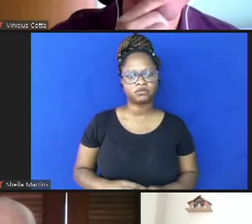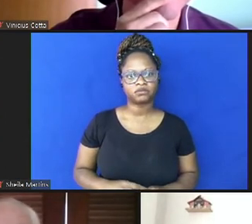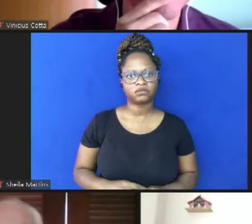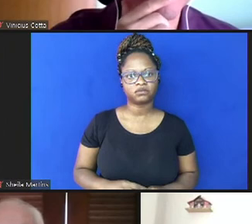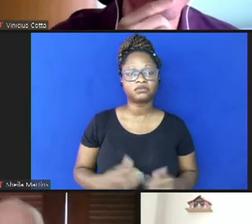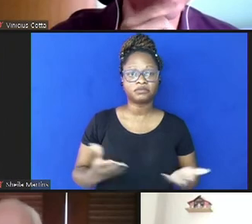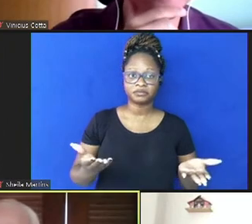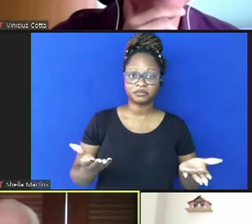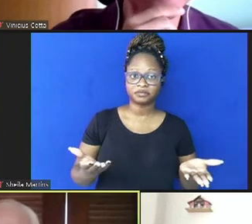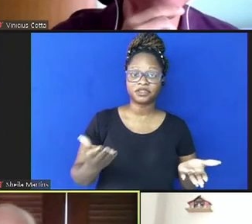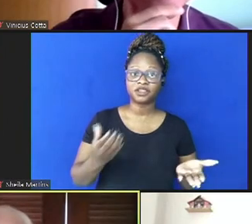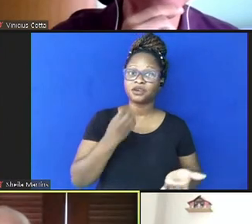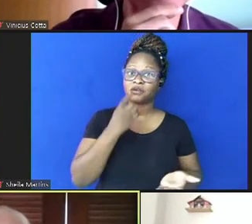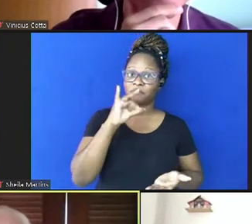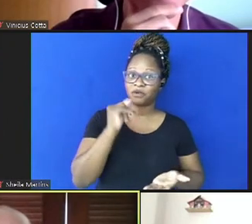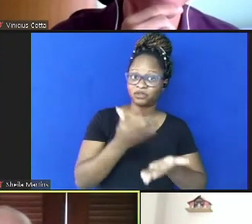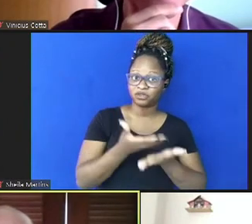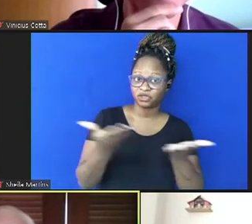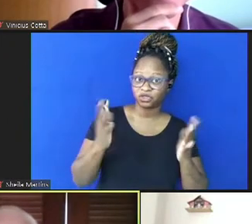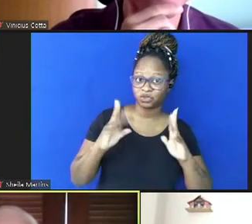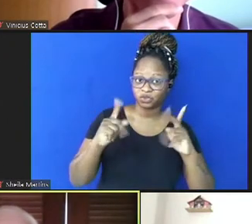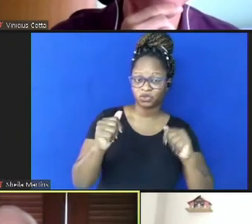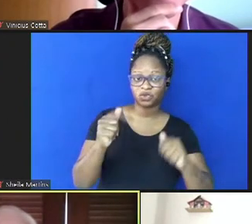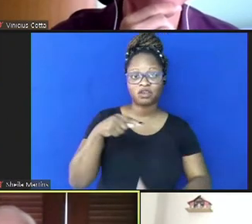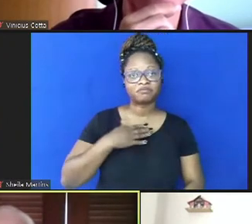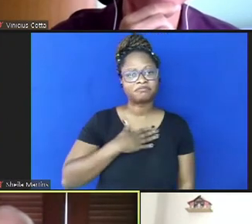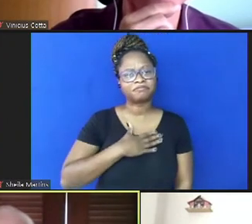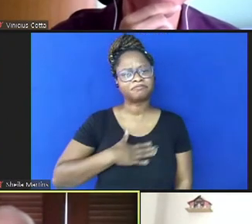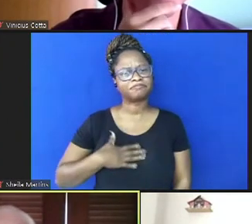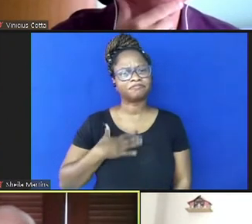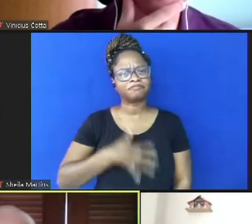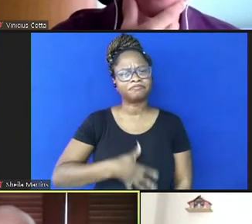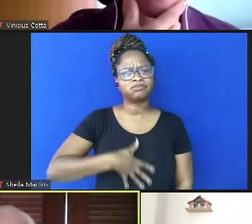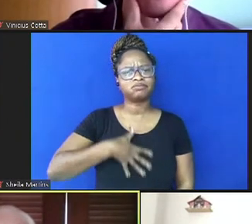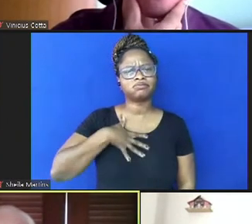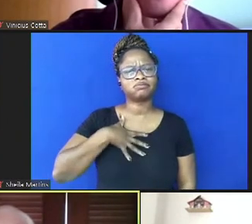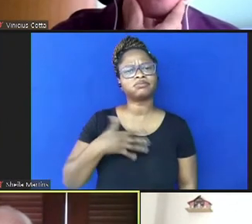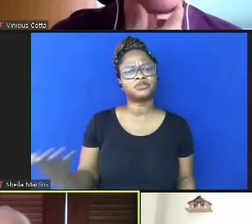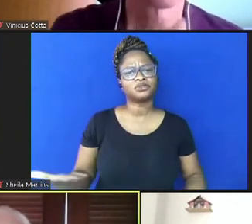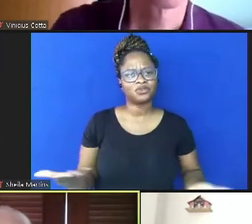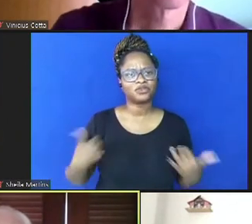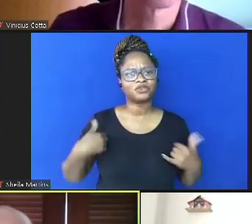Bem, bom dia a todos. É um prazer muito grande também,